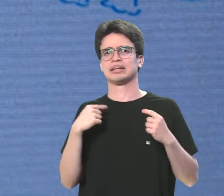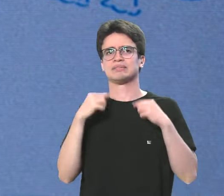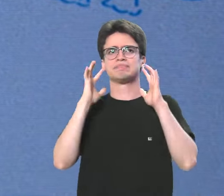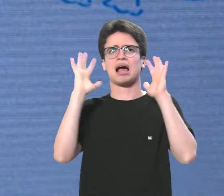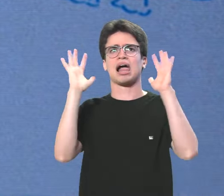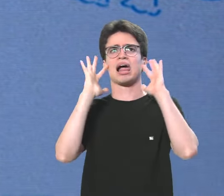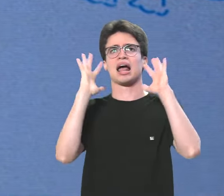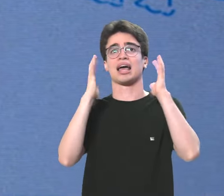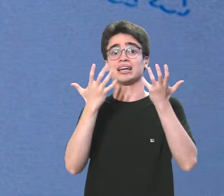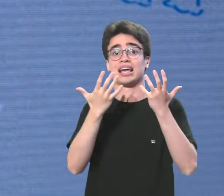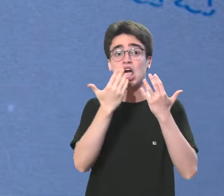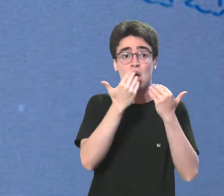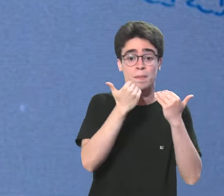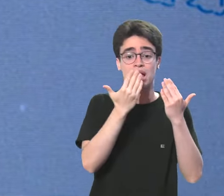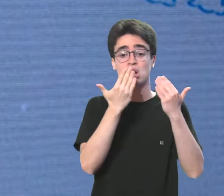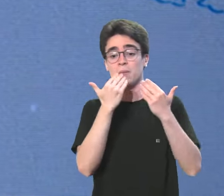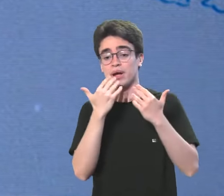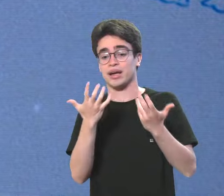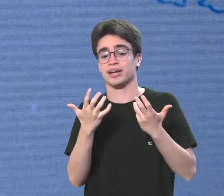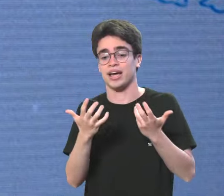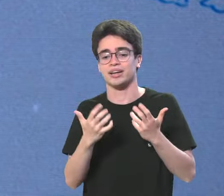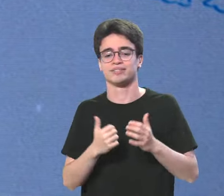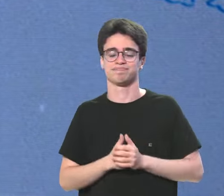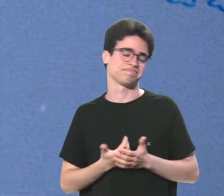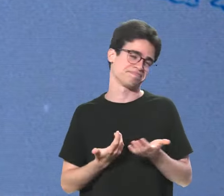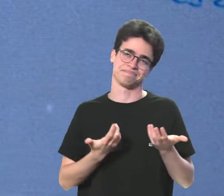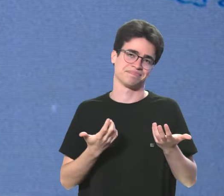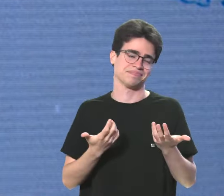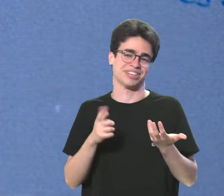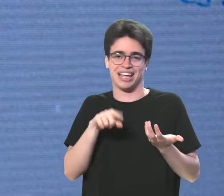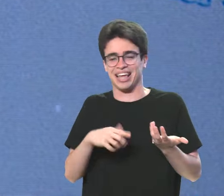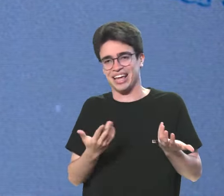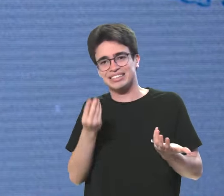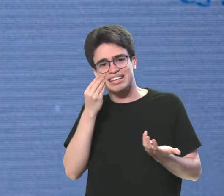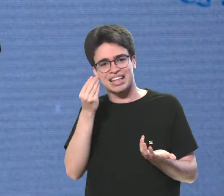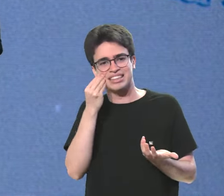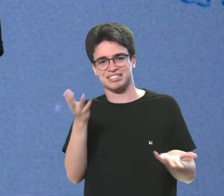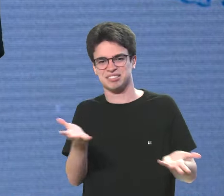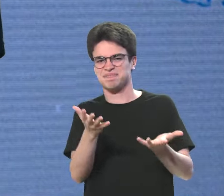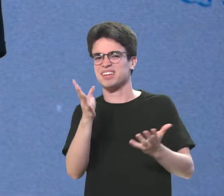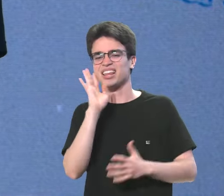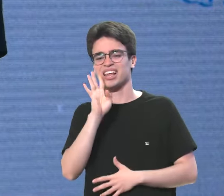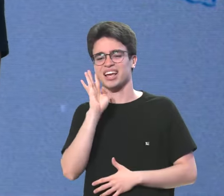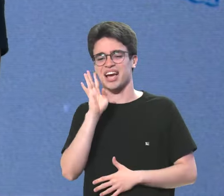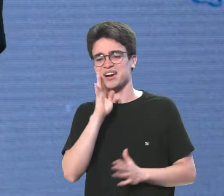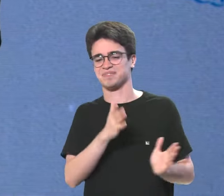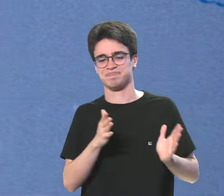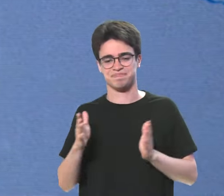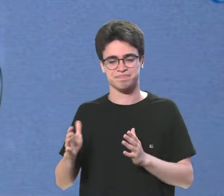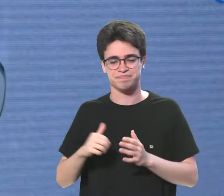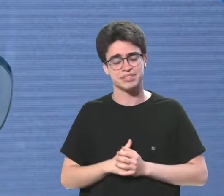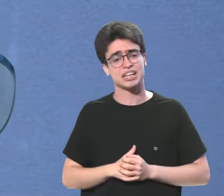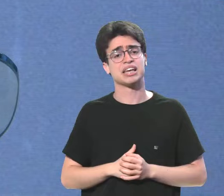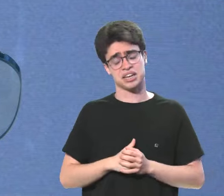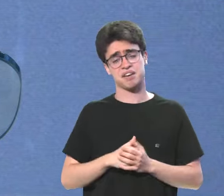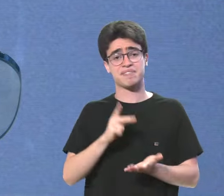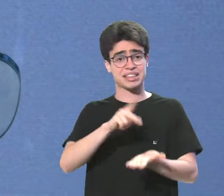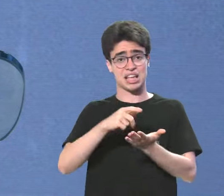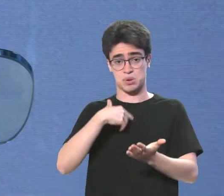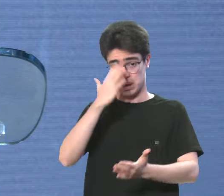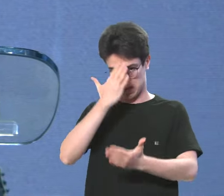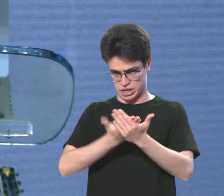minha cabeça era qu comer eu quero comer eu quero comer tá então Mas tente é é bem legal isso e eu acredito que